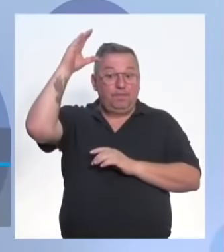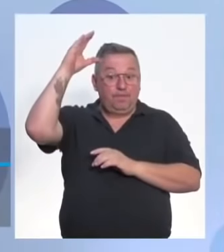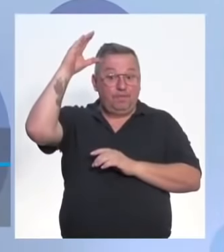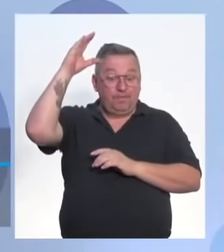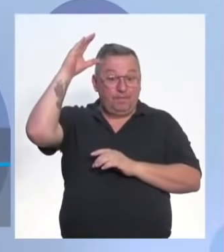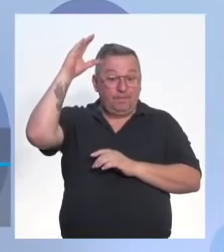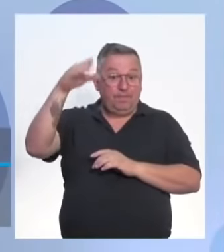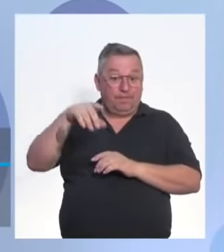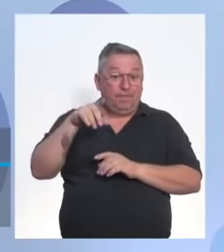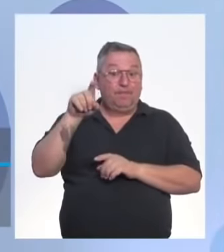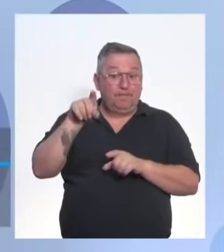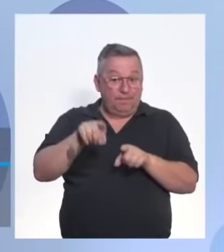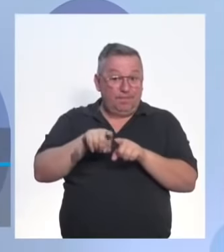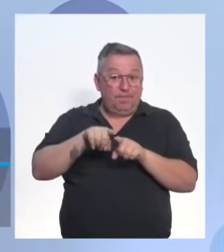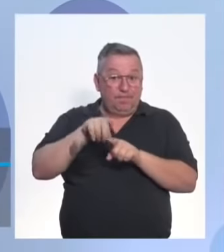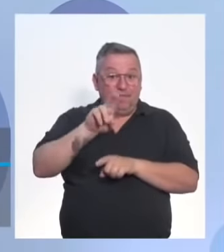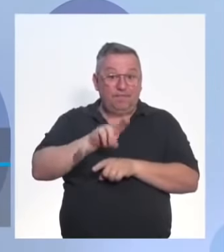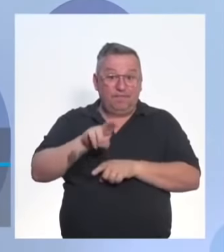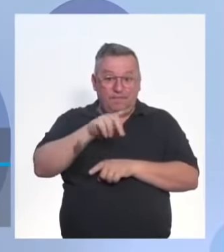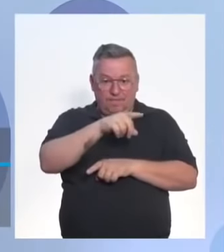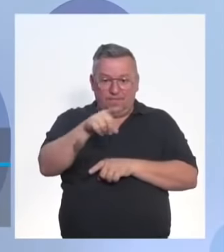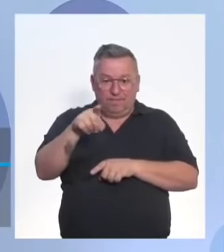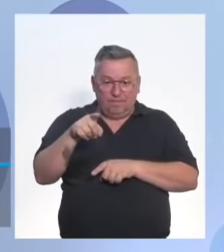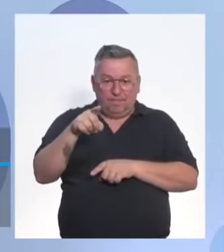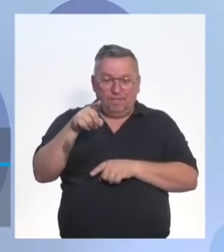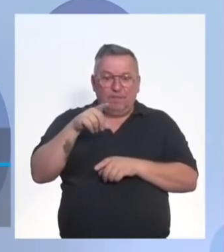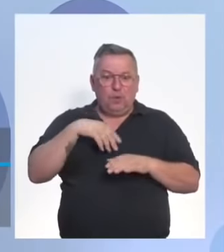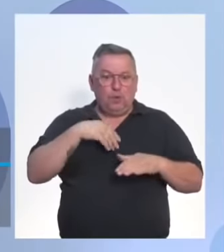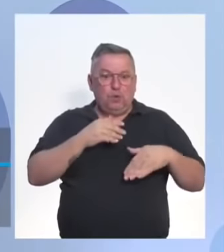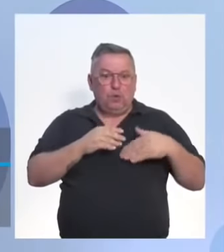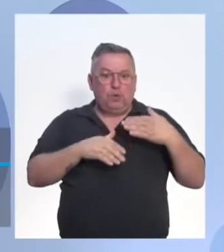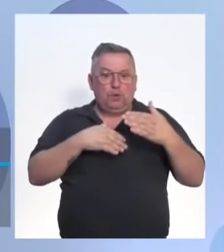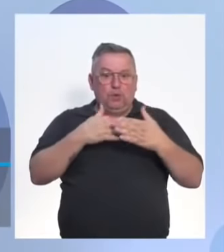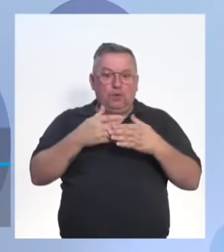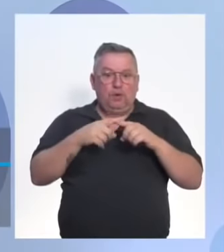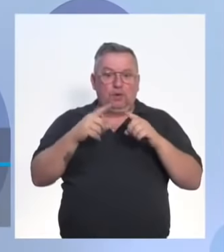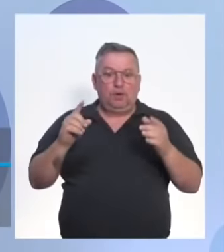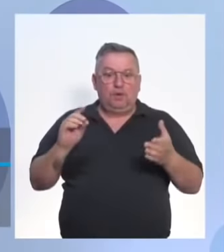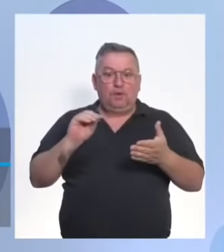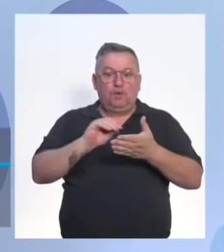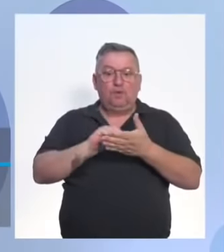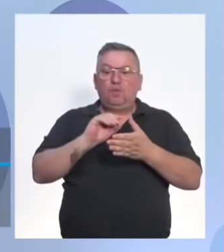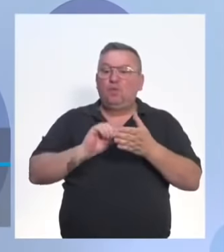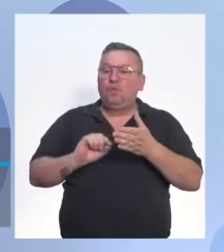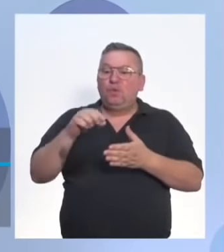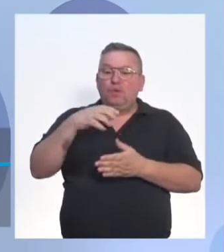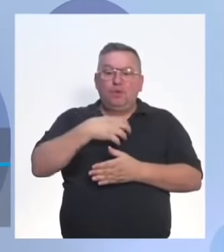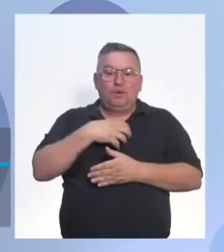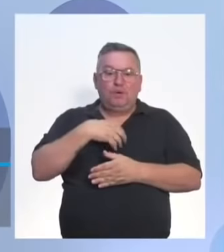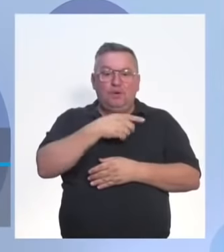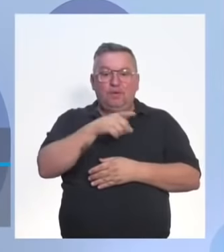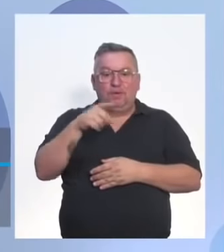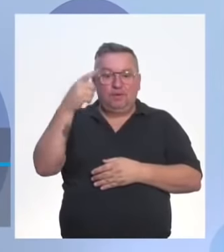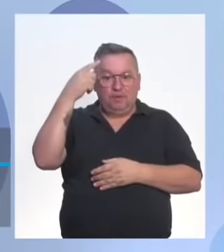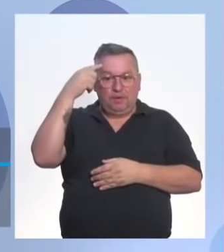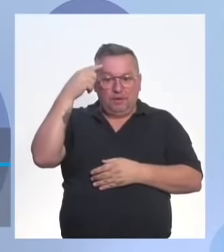Perfeito. Então, essa ideia aí de vocês mesmos construírem aí, colocarem a forma com que vocês